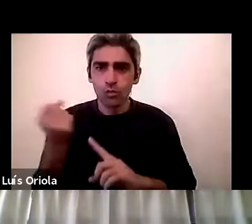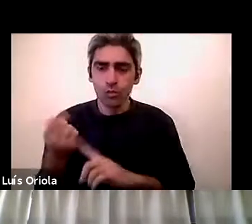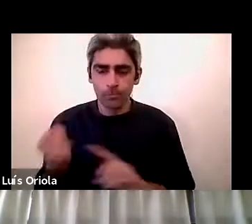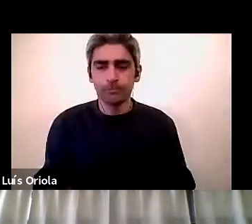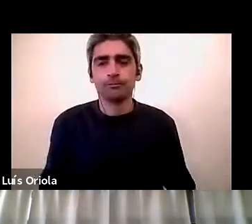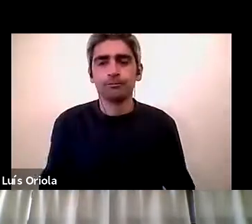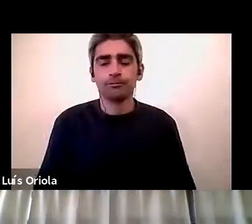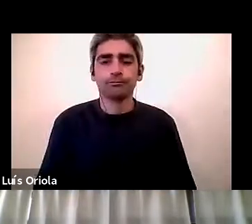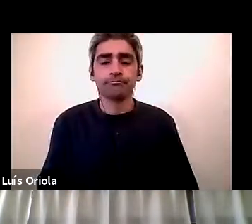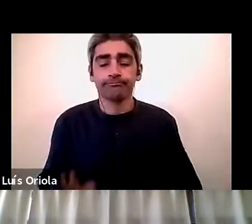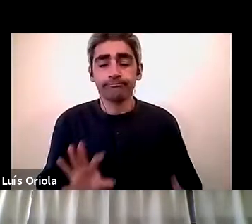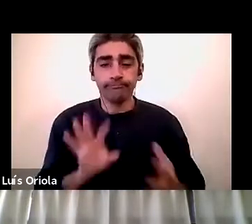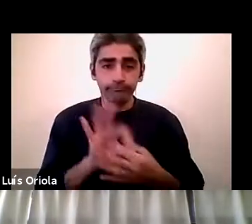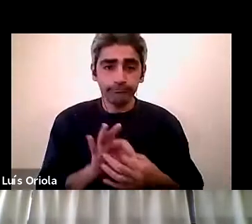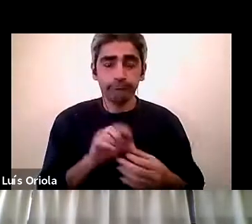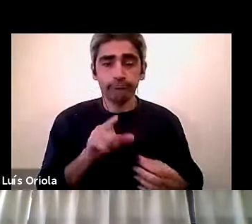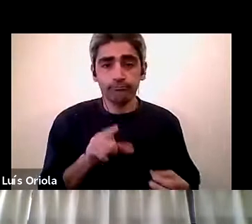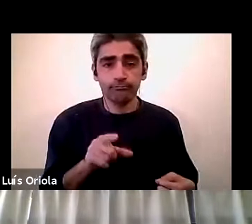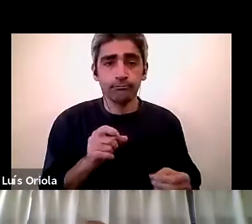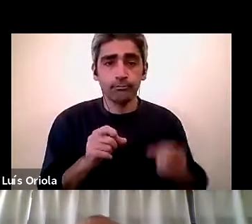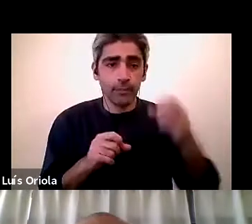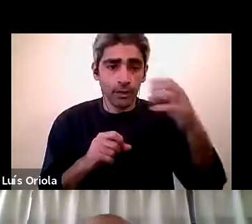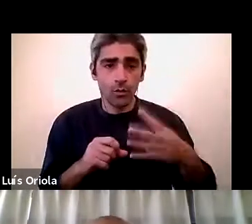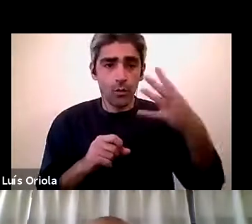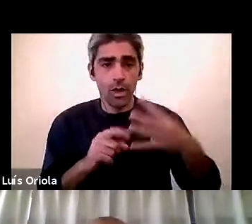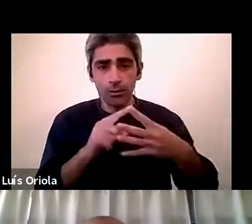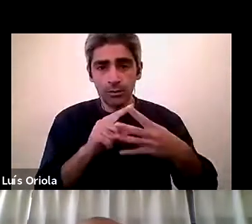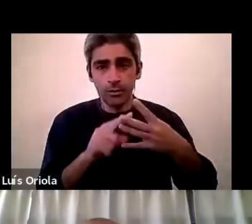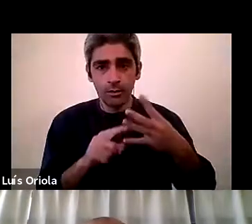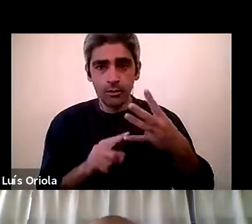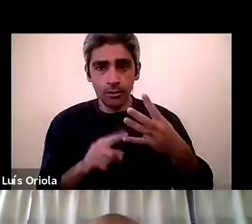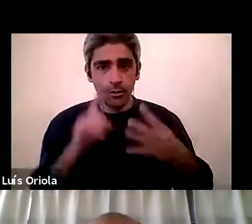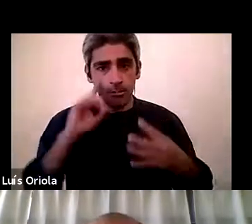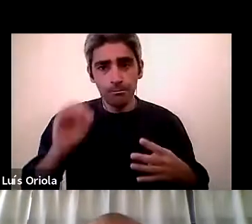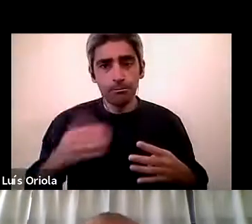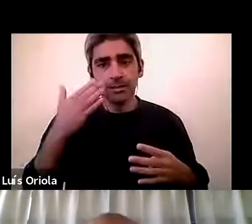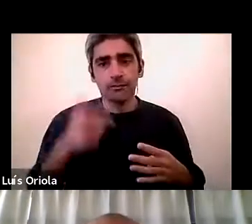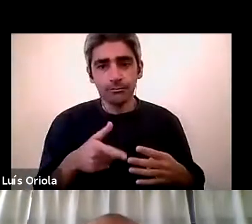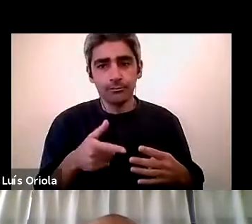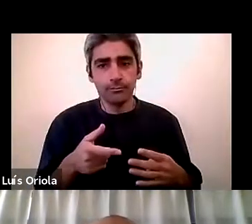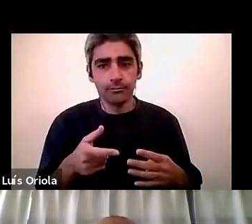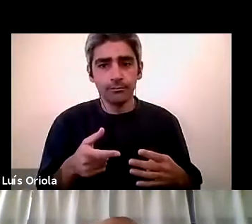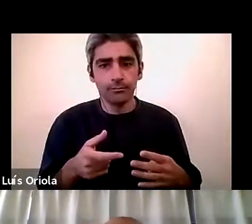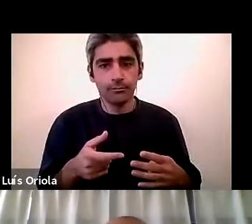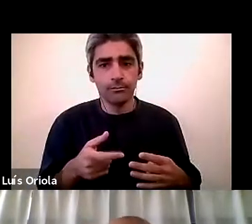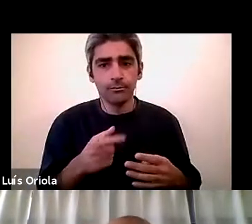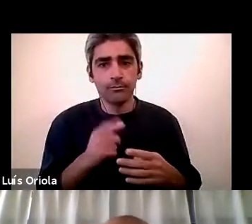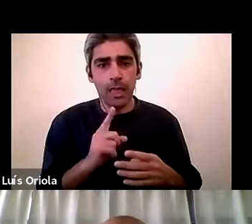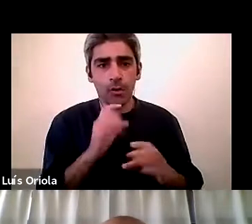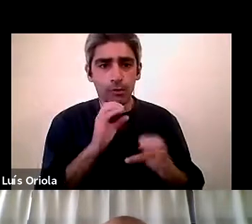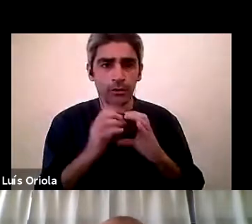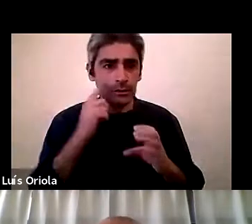No que diz respeito a estas 4 vertentes, a principal, acho que é mesmo a